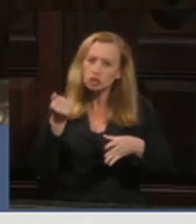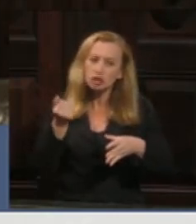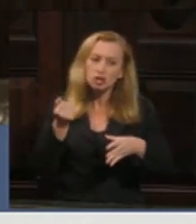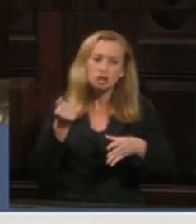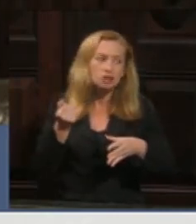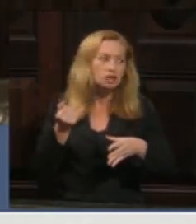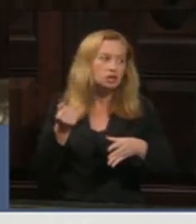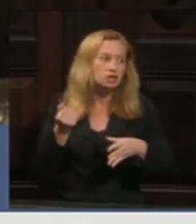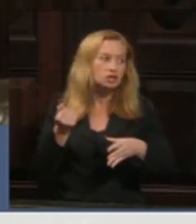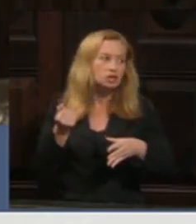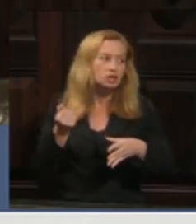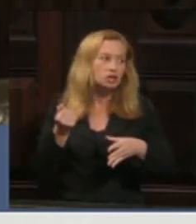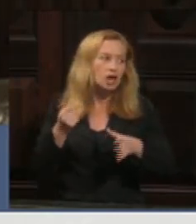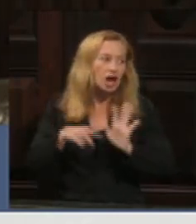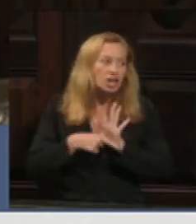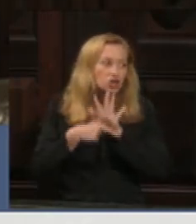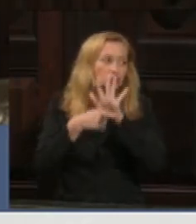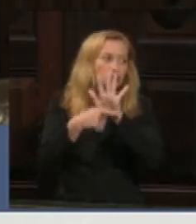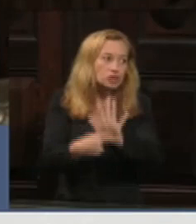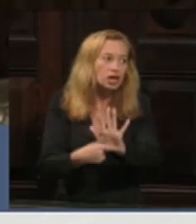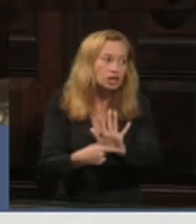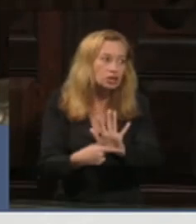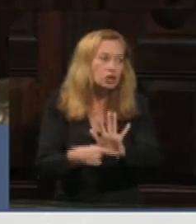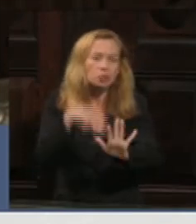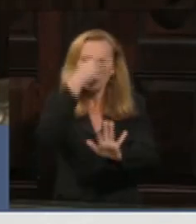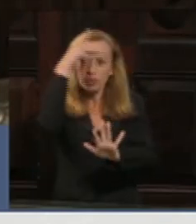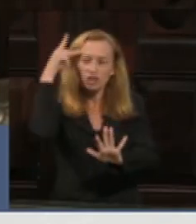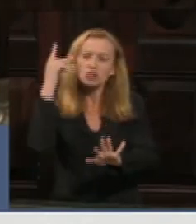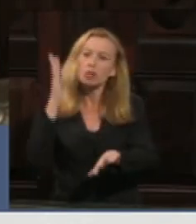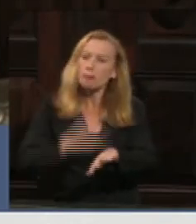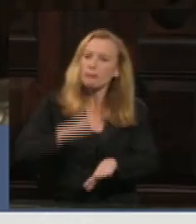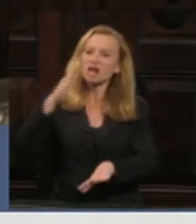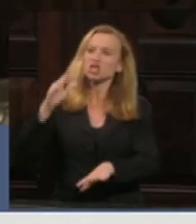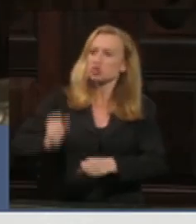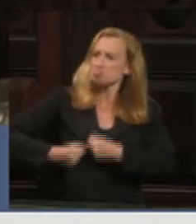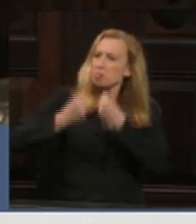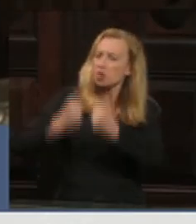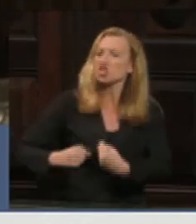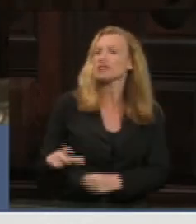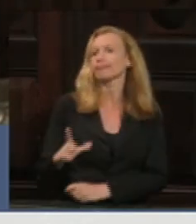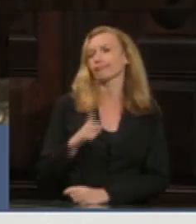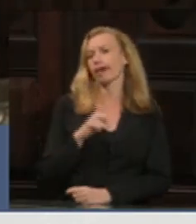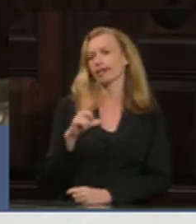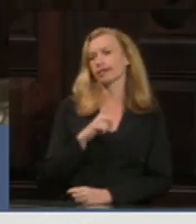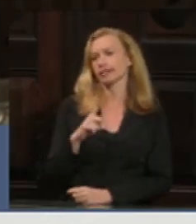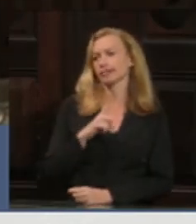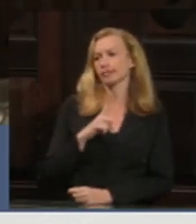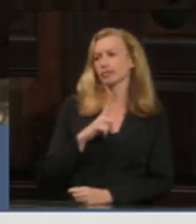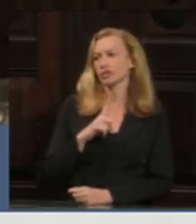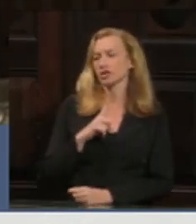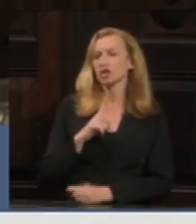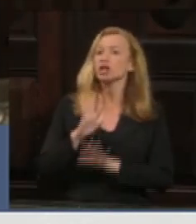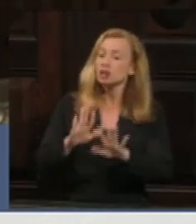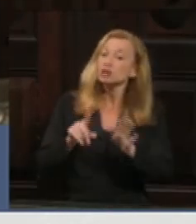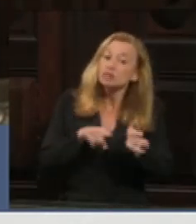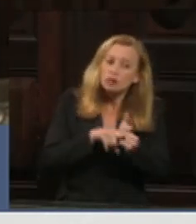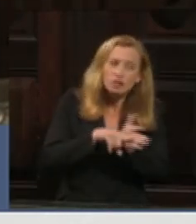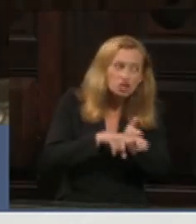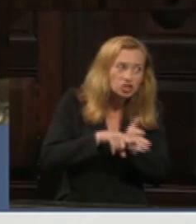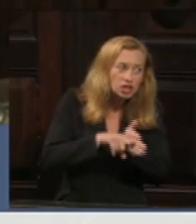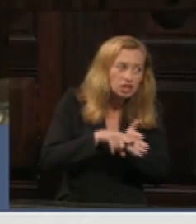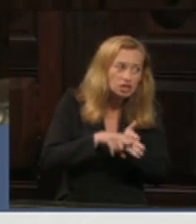financiada, quiçá, por gente mais poderosa ainda. Por isso que essa investigação tem que